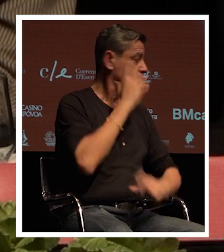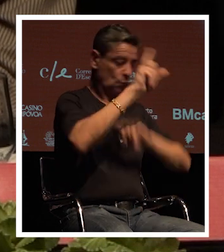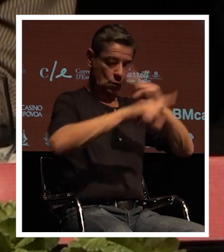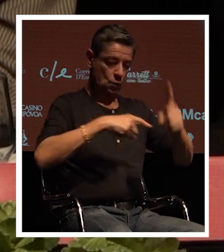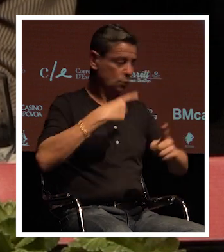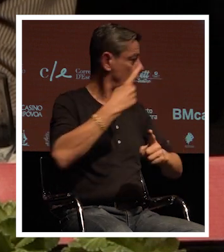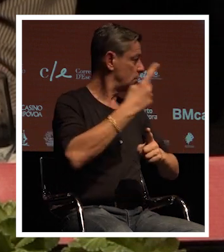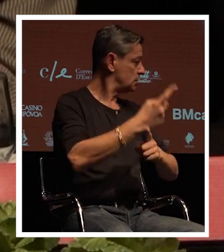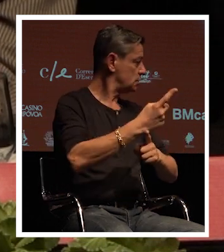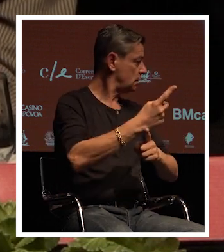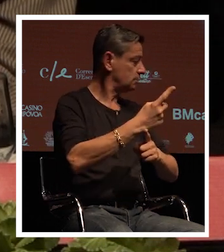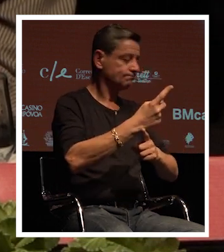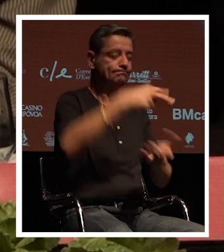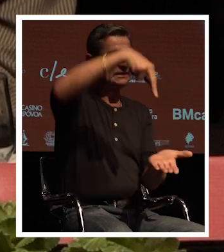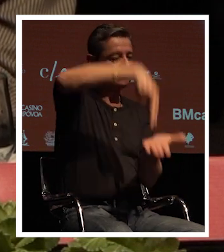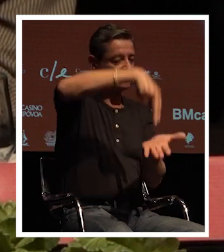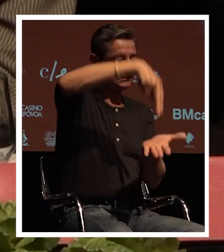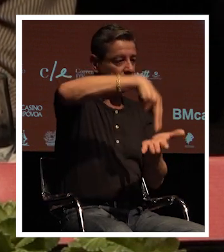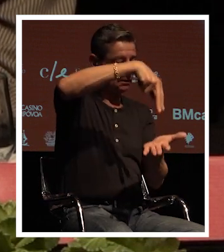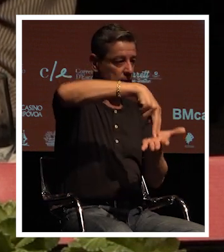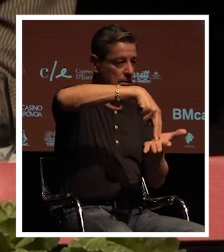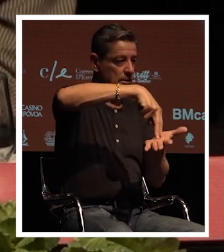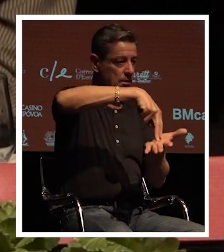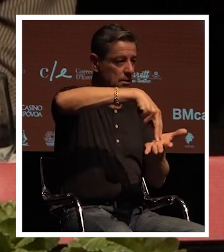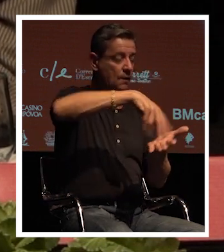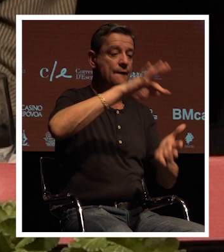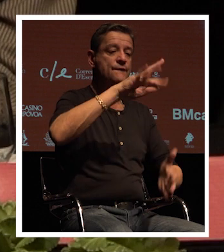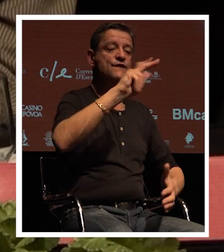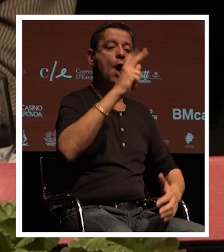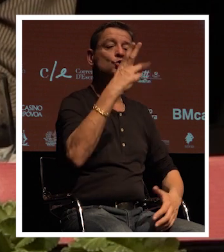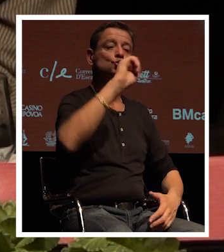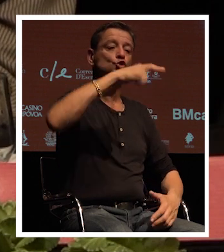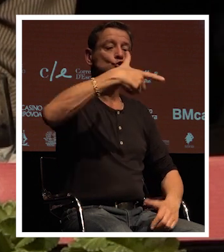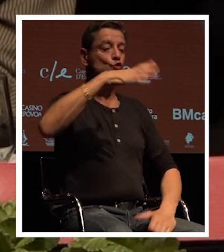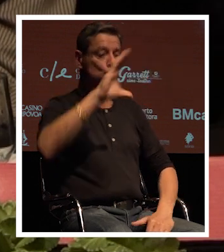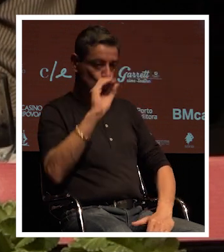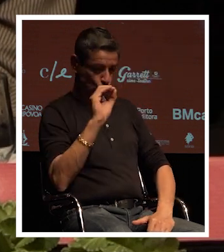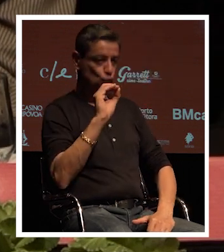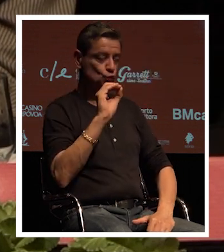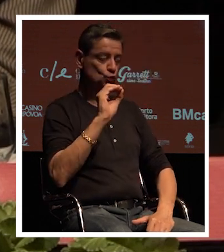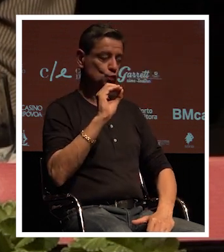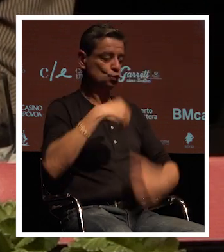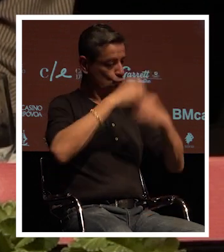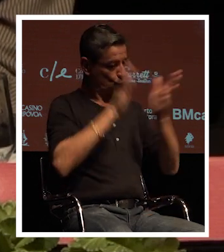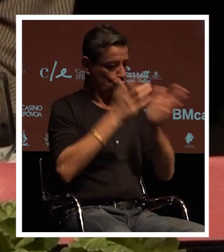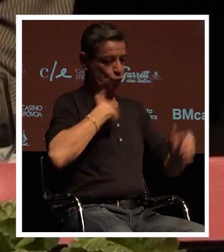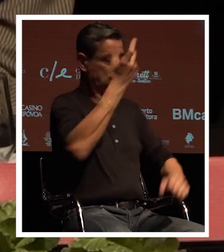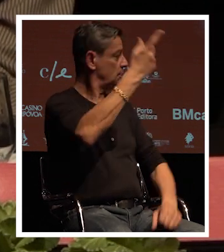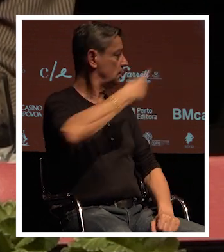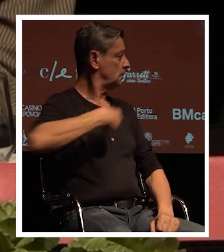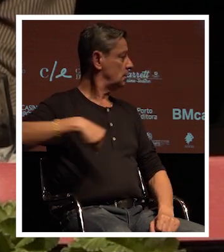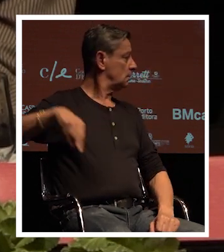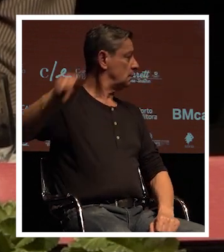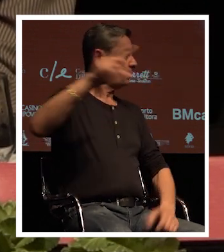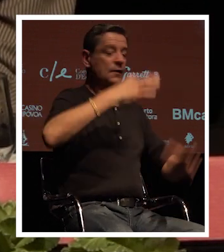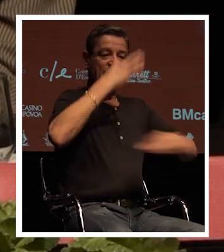outro uma outra presença que é do Fausto Acho que todos nós